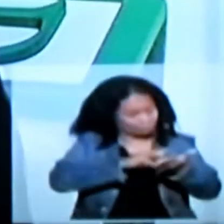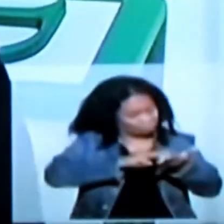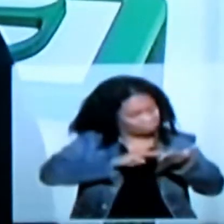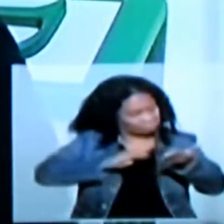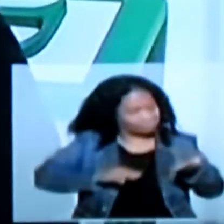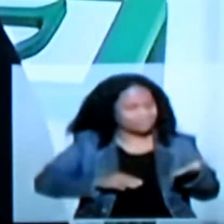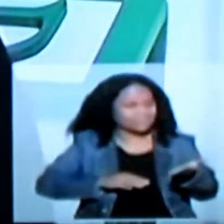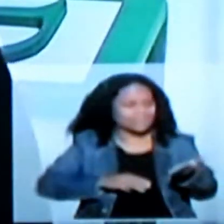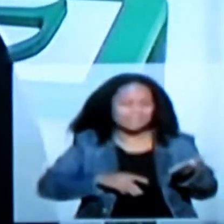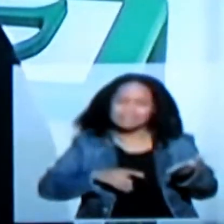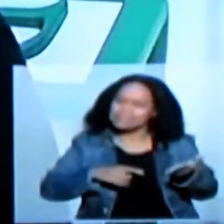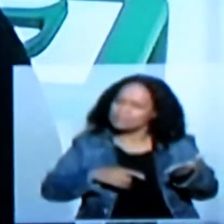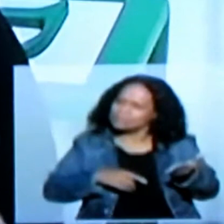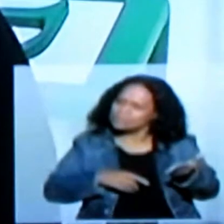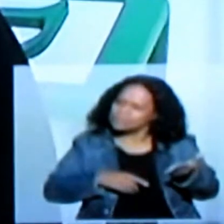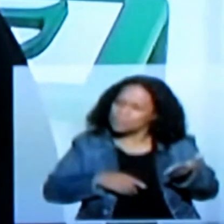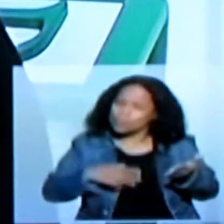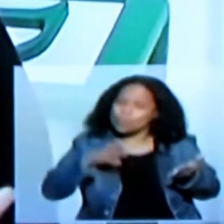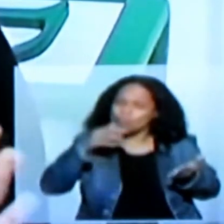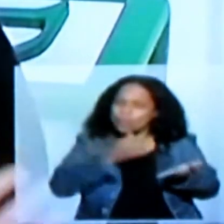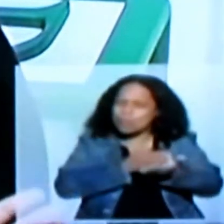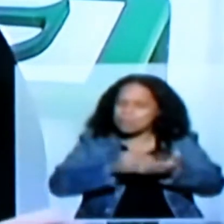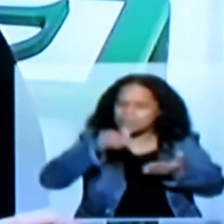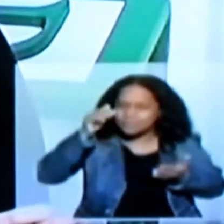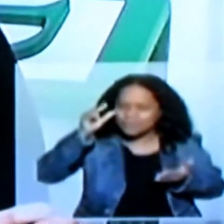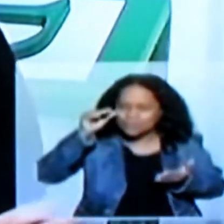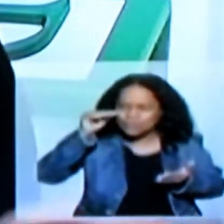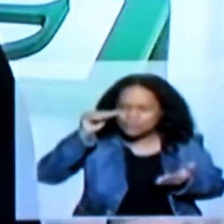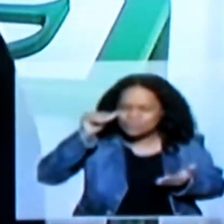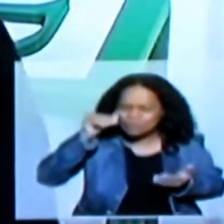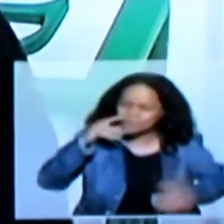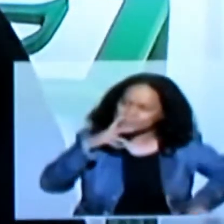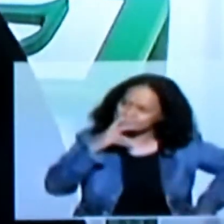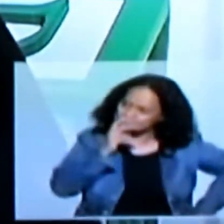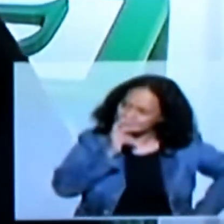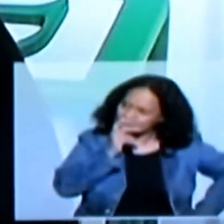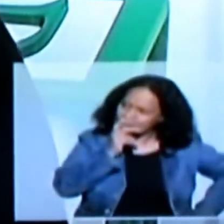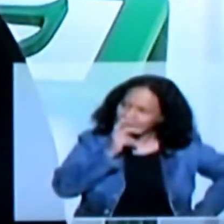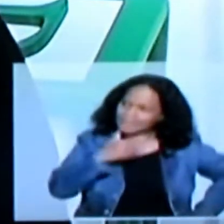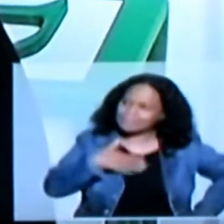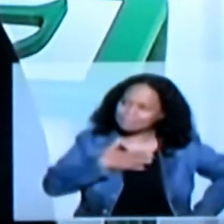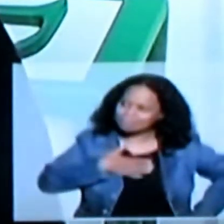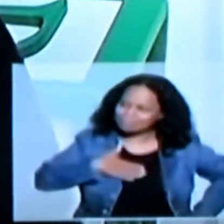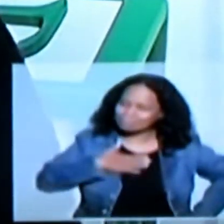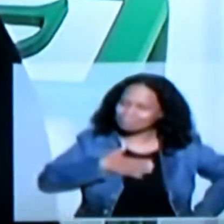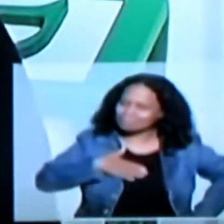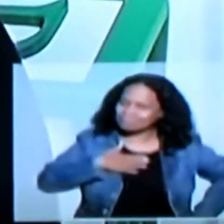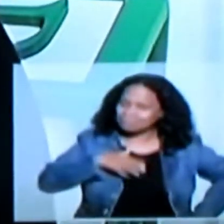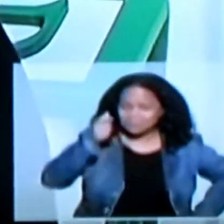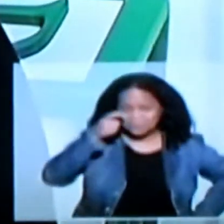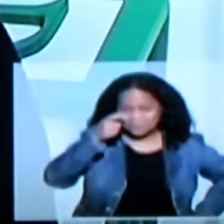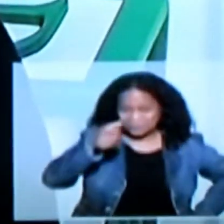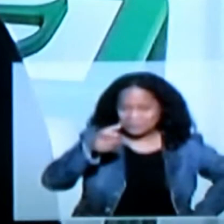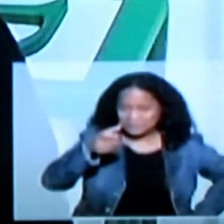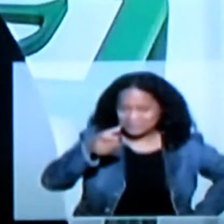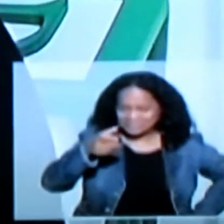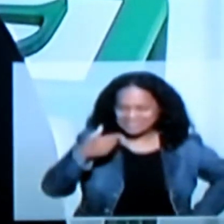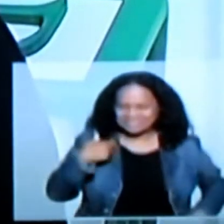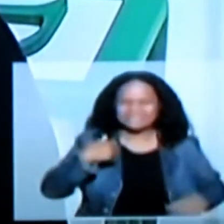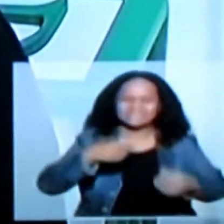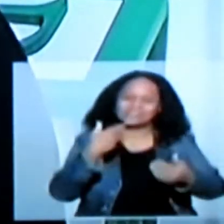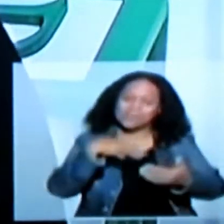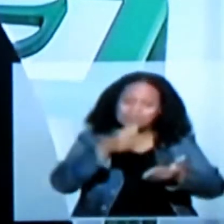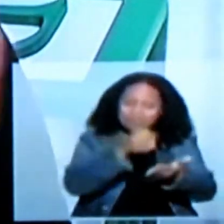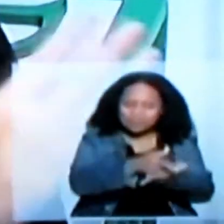vai fez a resenha. Então, gera isso. Você nem queria o livro, mas você assistiu a resenha, a pessoa falar, ela te vendeu tão bem aquele